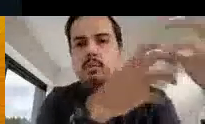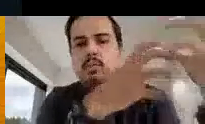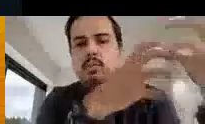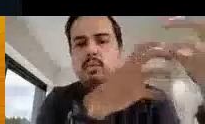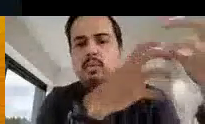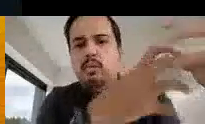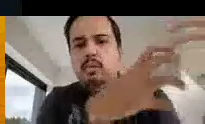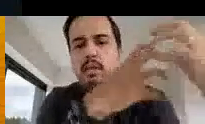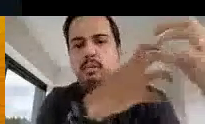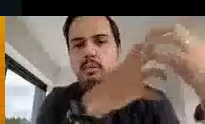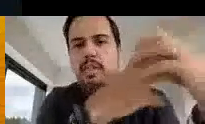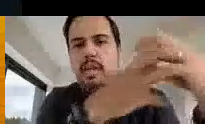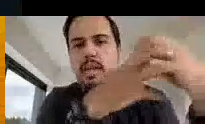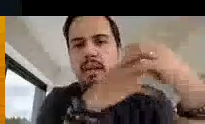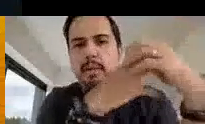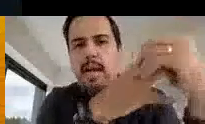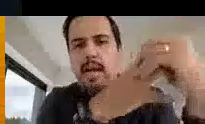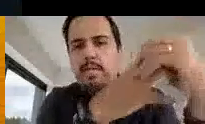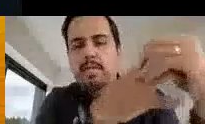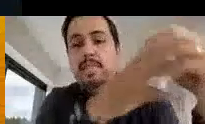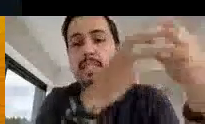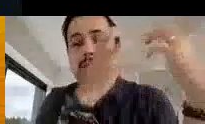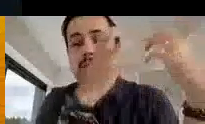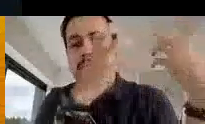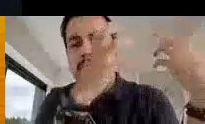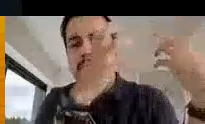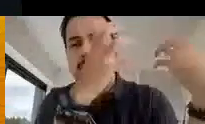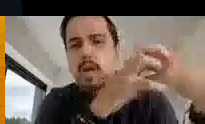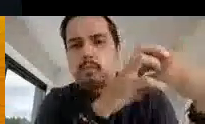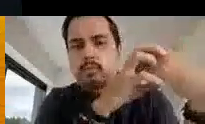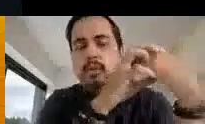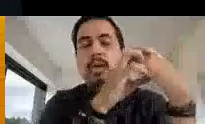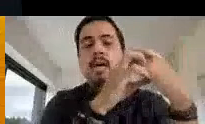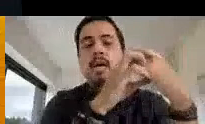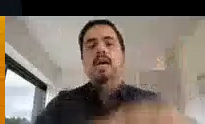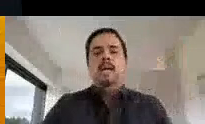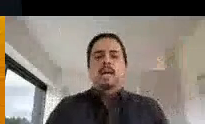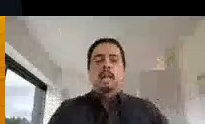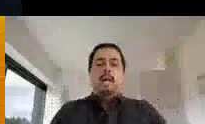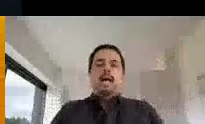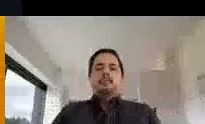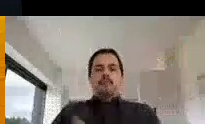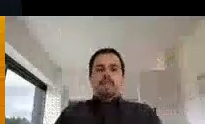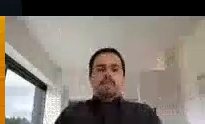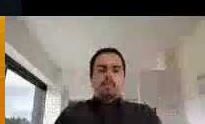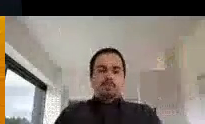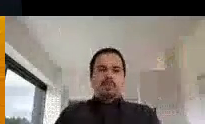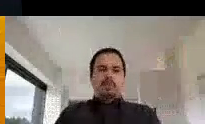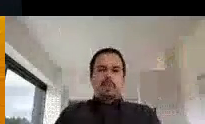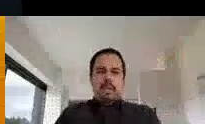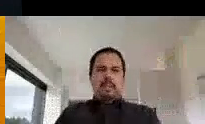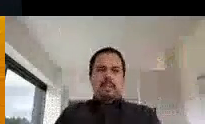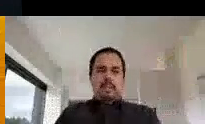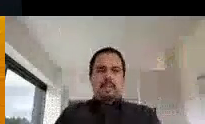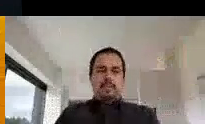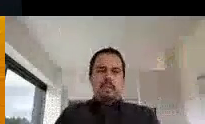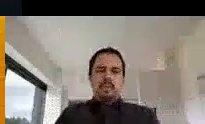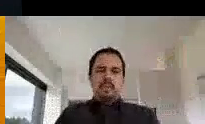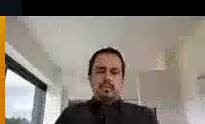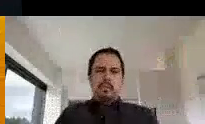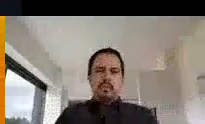é uso estratégico de tecnologia aplicada, direcionamento por dados. Aí vem a parte de construção